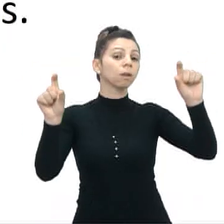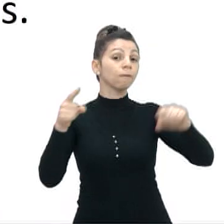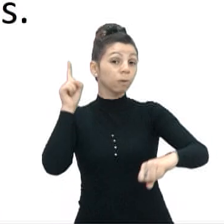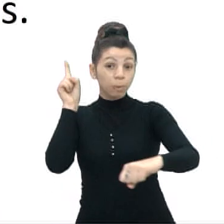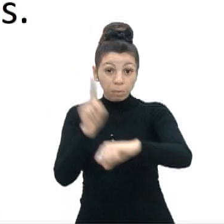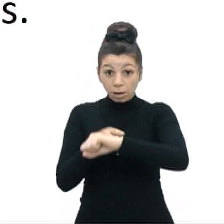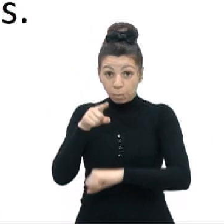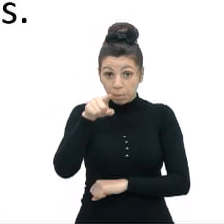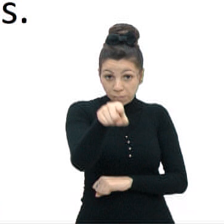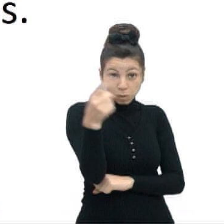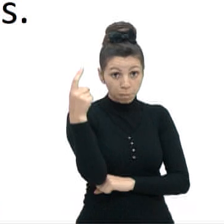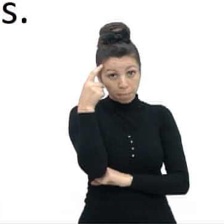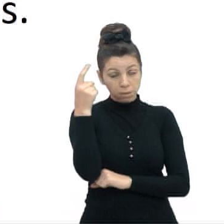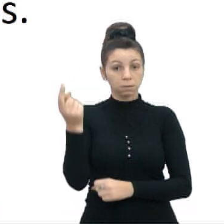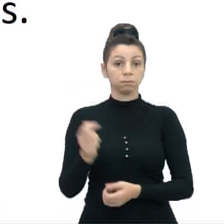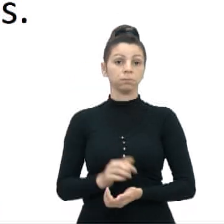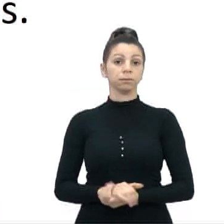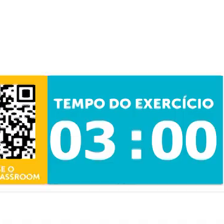tempo para vocês pensarem.